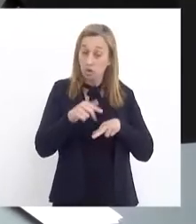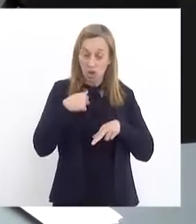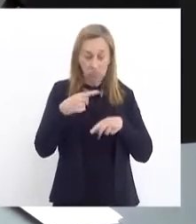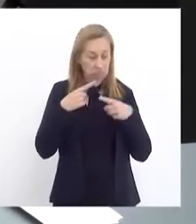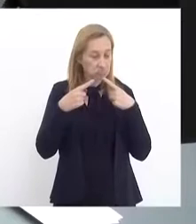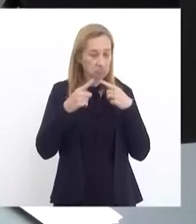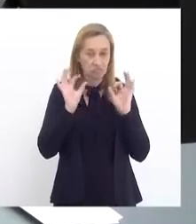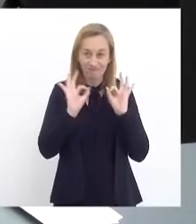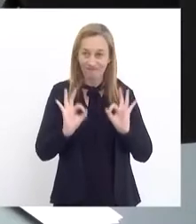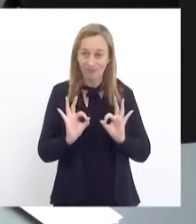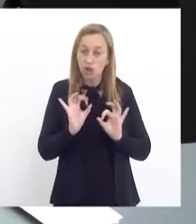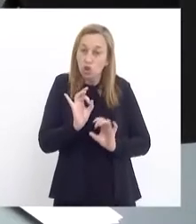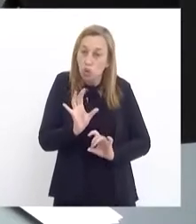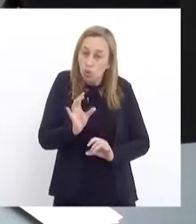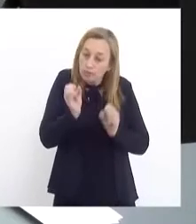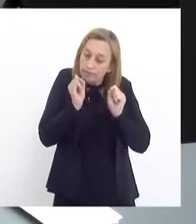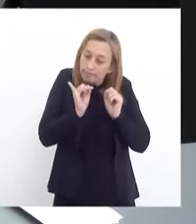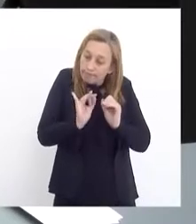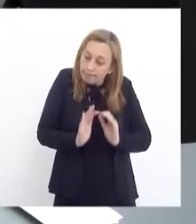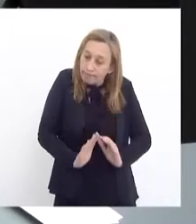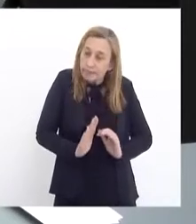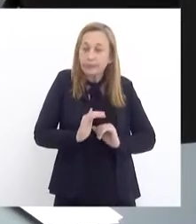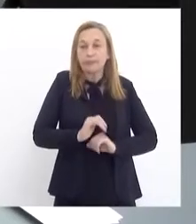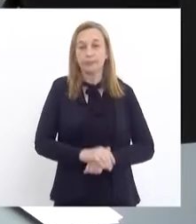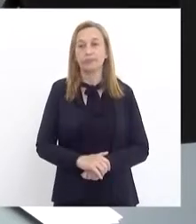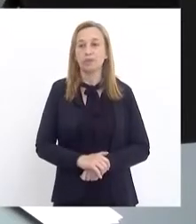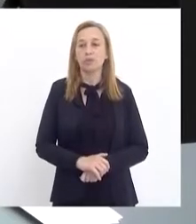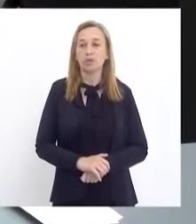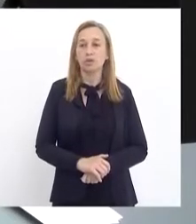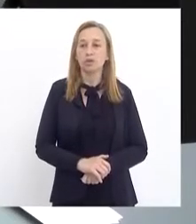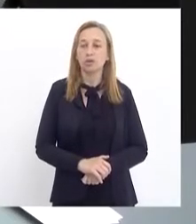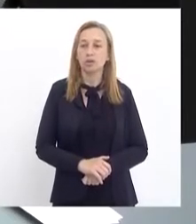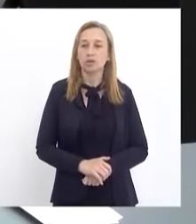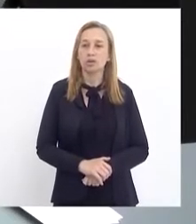estou falando uma ponderação. Qual é